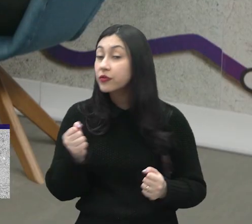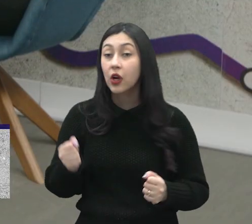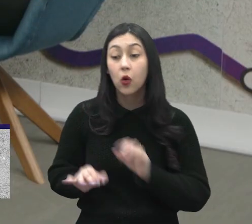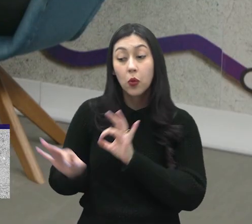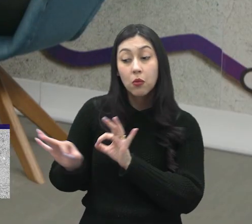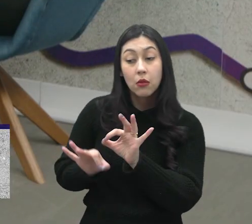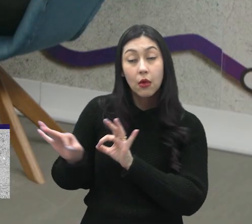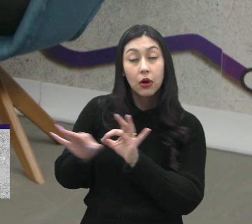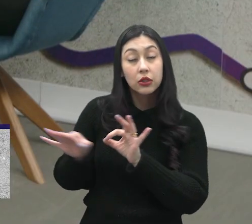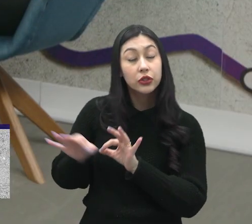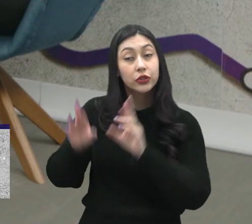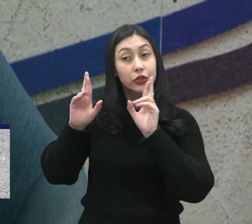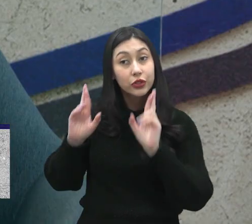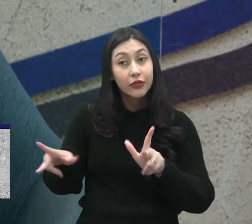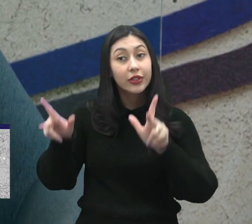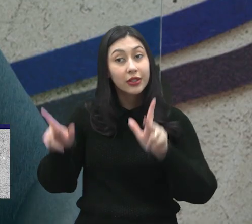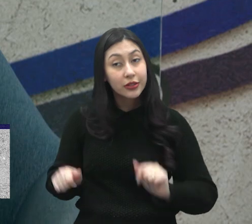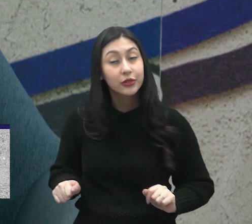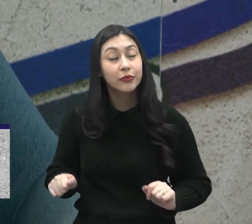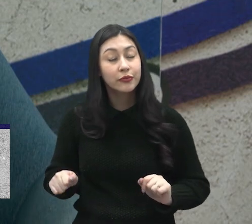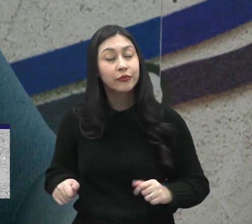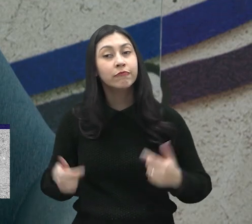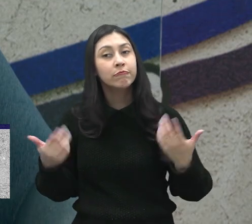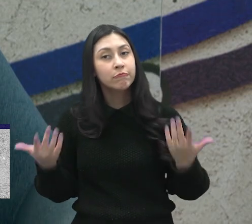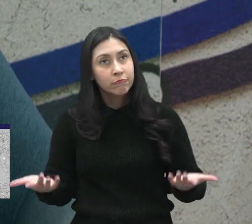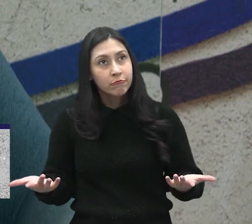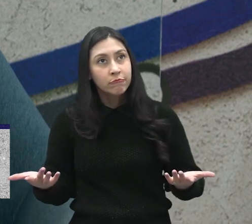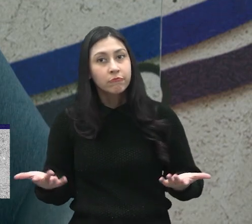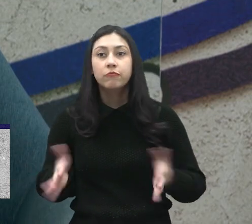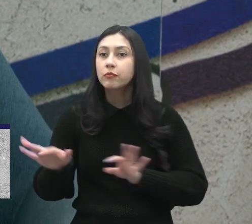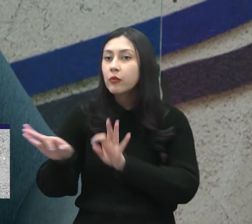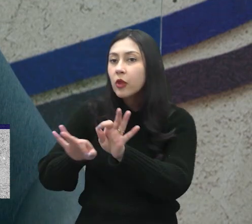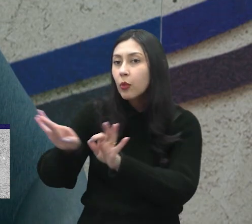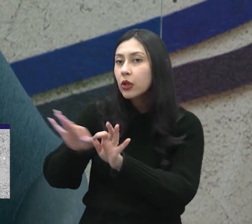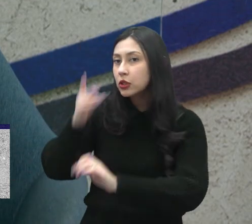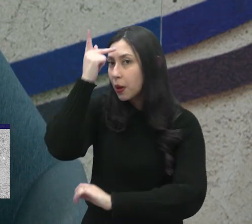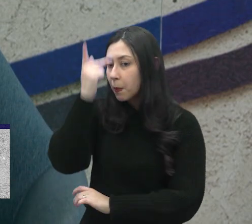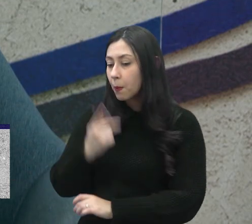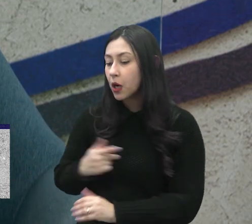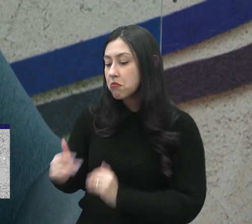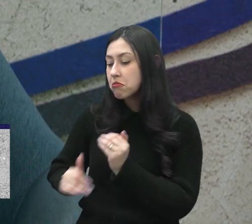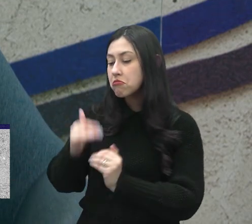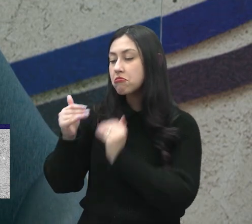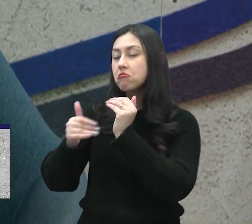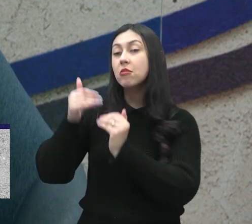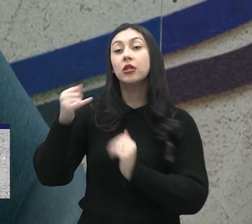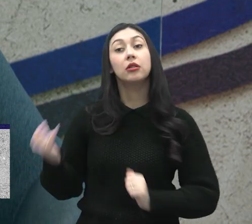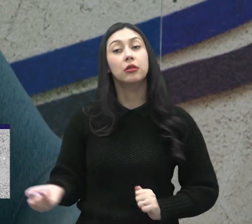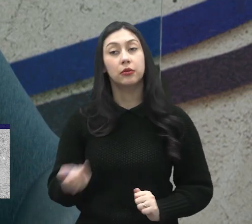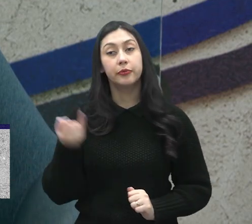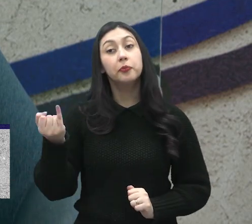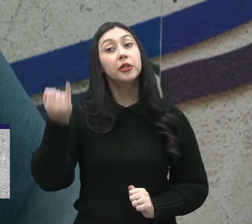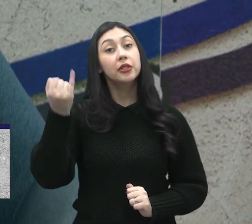programa diferente para fazer parte. Então, esse programa de desenvolvimento individual, ele é importante porque